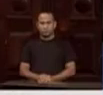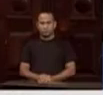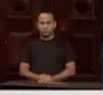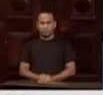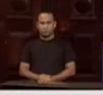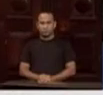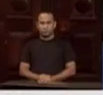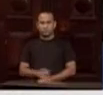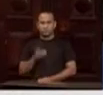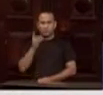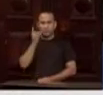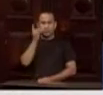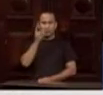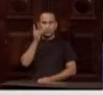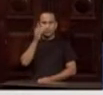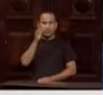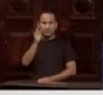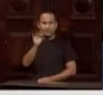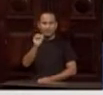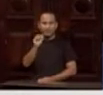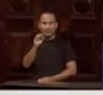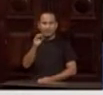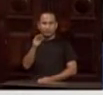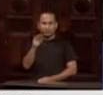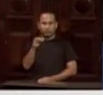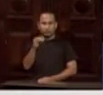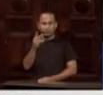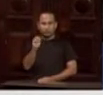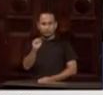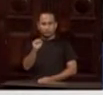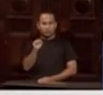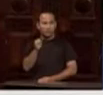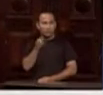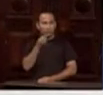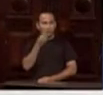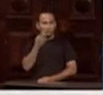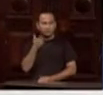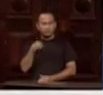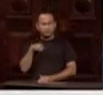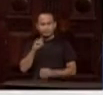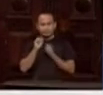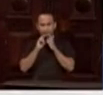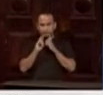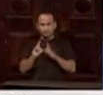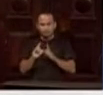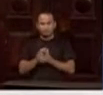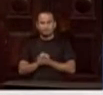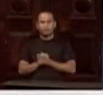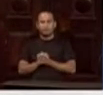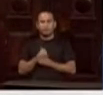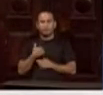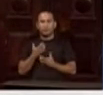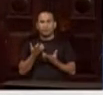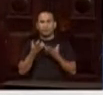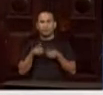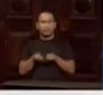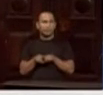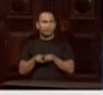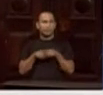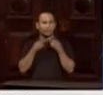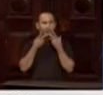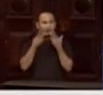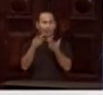Deputada Fatinha, prazer muito grande estar aqui, presidindo os trabalhos dessa casa. Queria também registrar a presença de uma pessoa